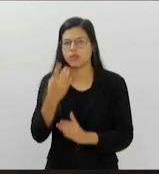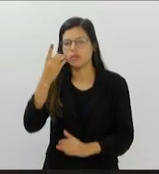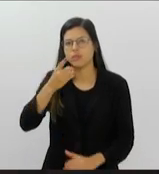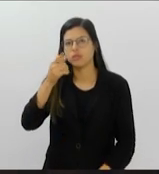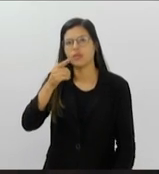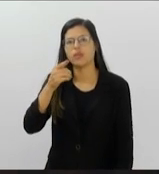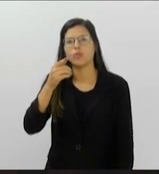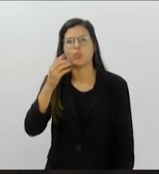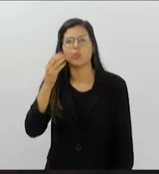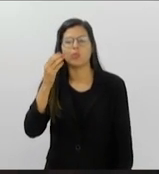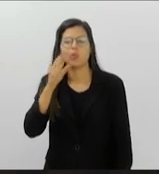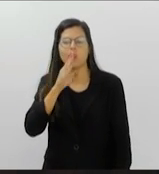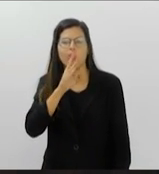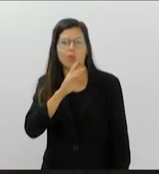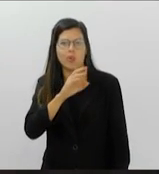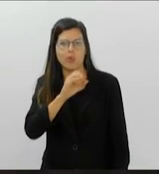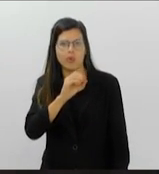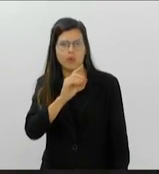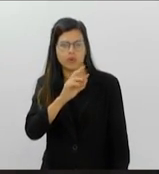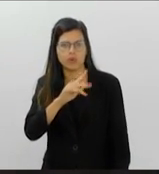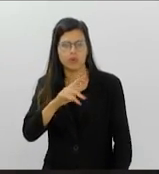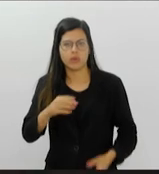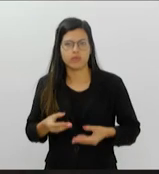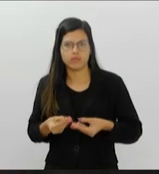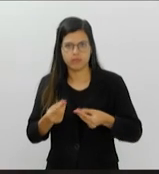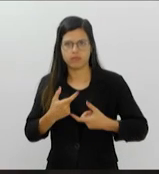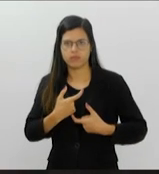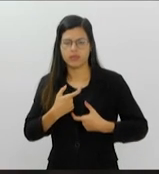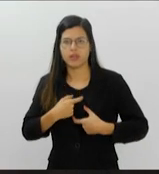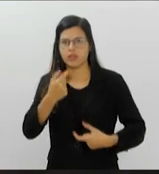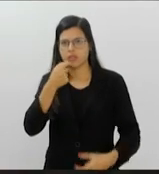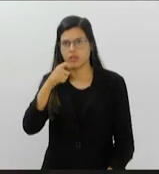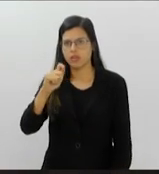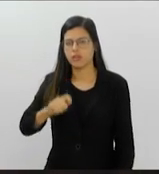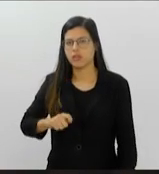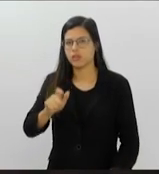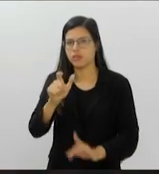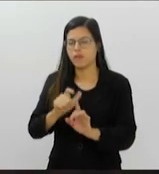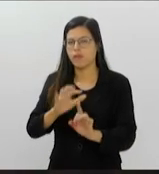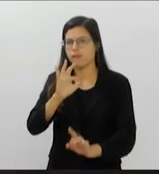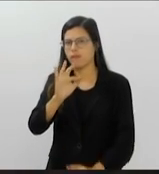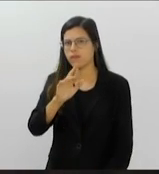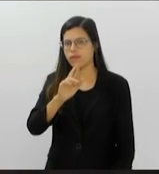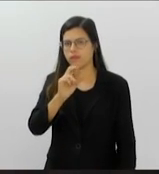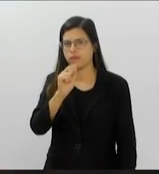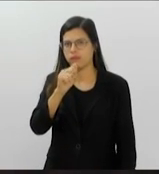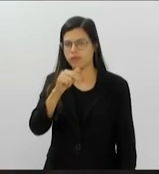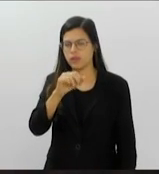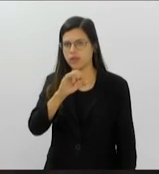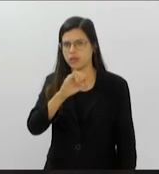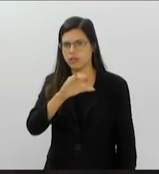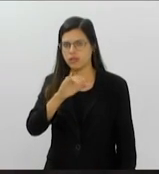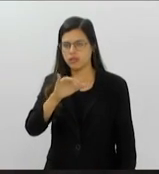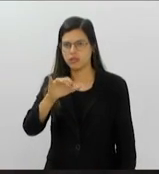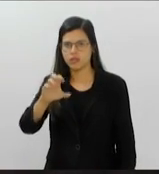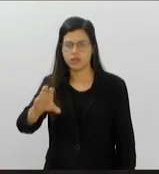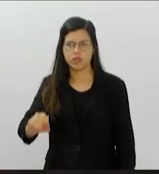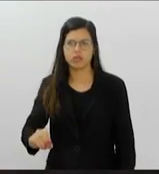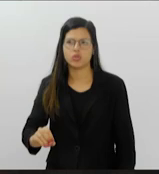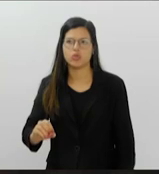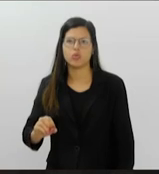Bacelar, que concede a medalha Tiradentes, o respectivo diploma ao senhor Francisco José Pereira de Lima, Preto